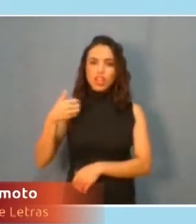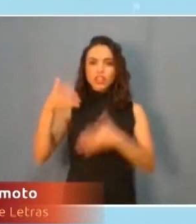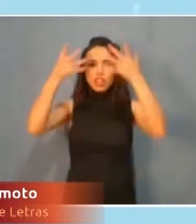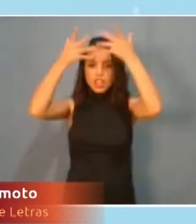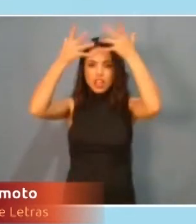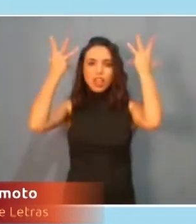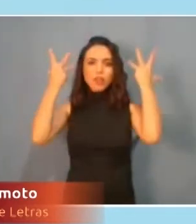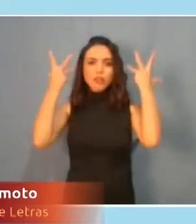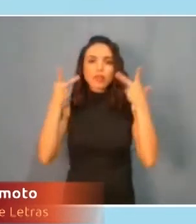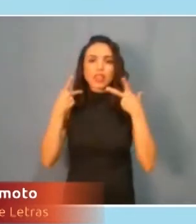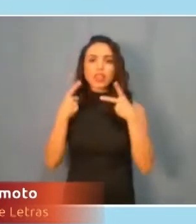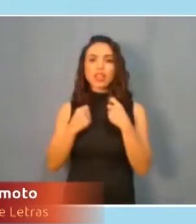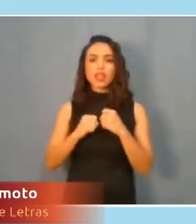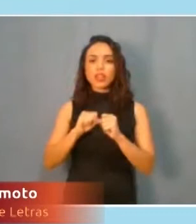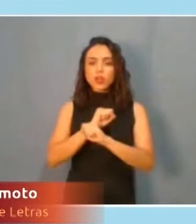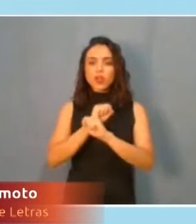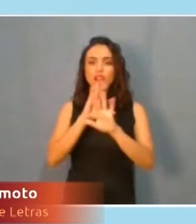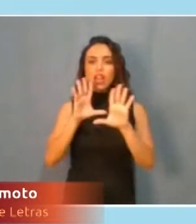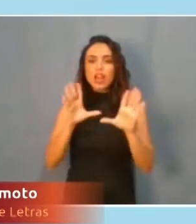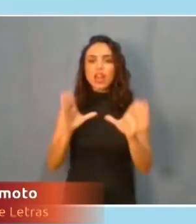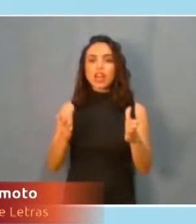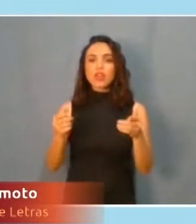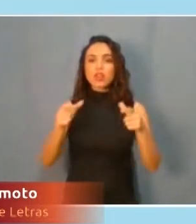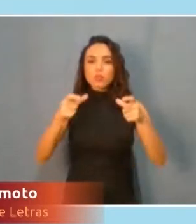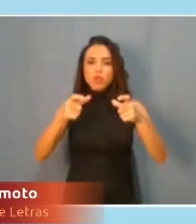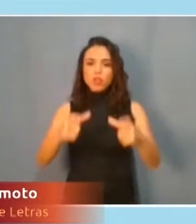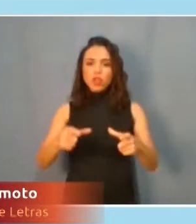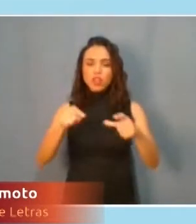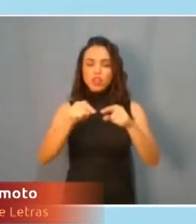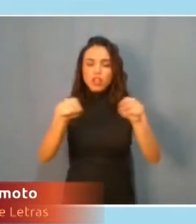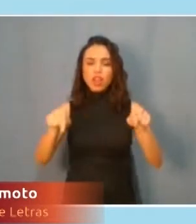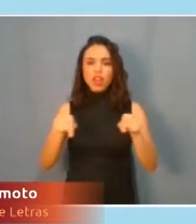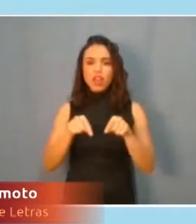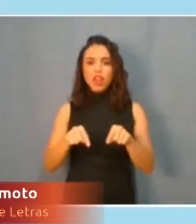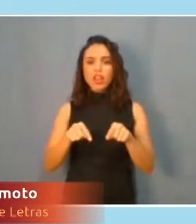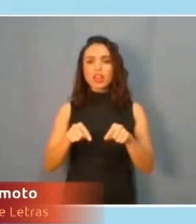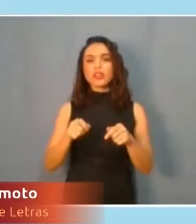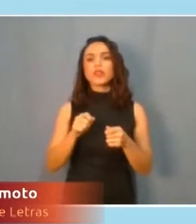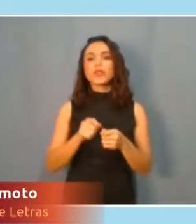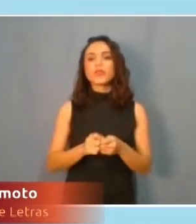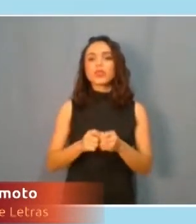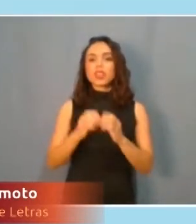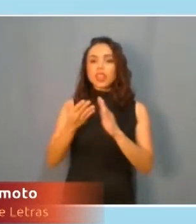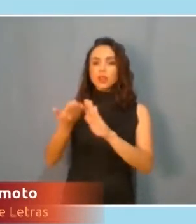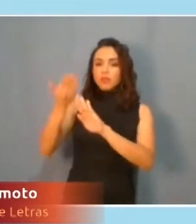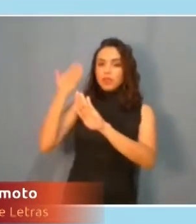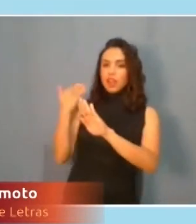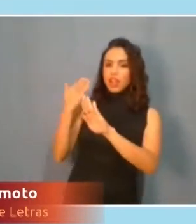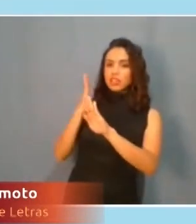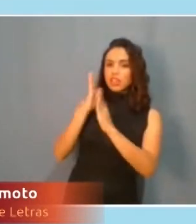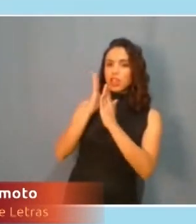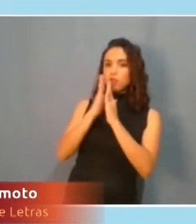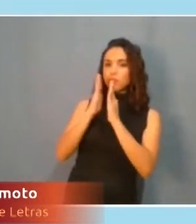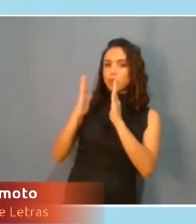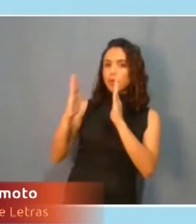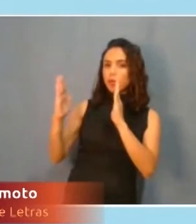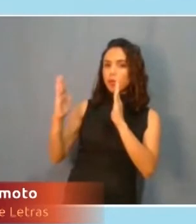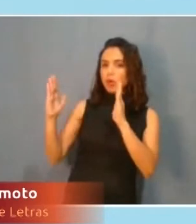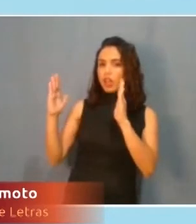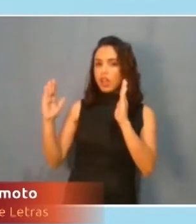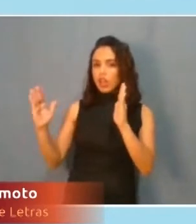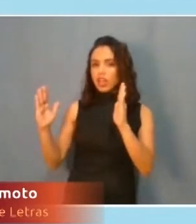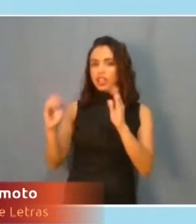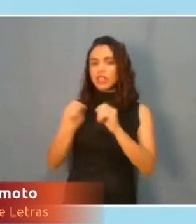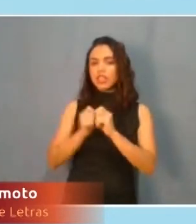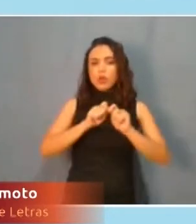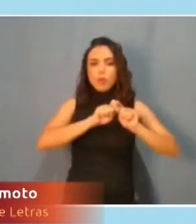nesse momento no meu escritório em casa com a minha biblioteca atrás de mim. E a placa da Marielle, né, a placa famosa da